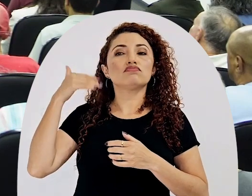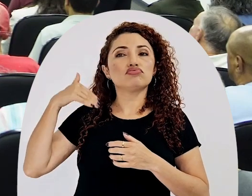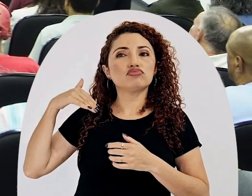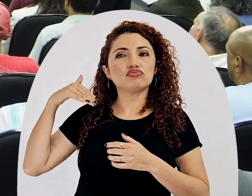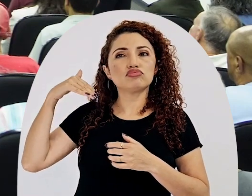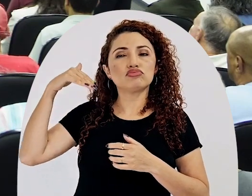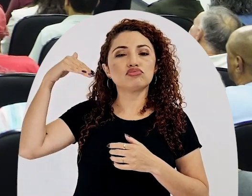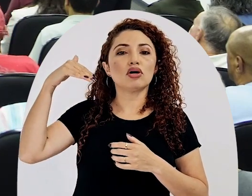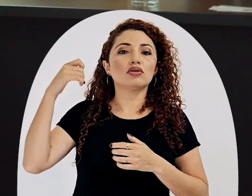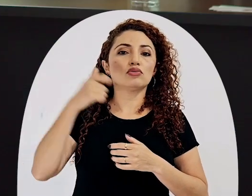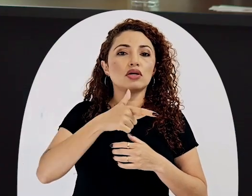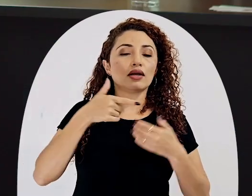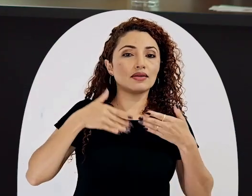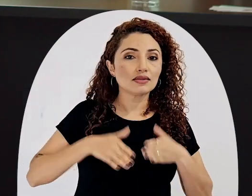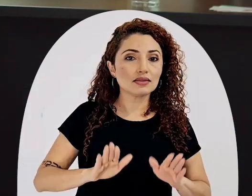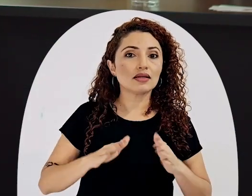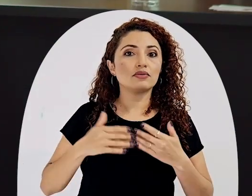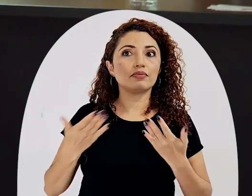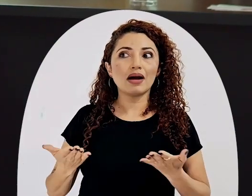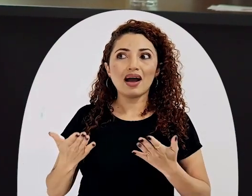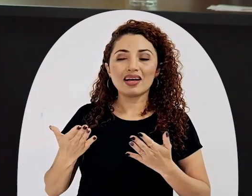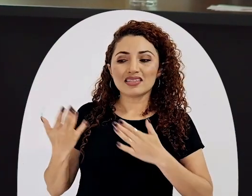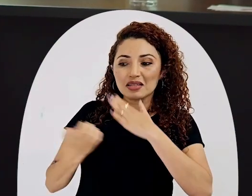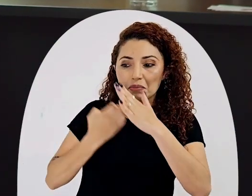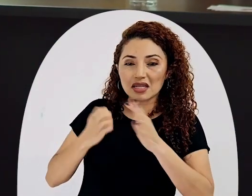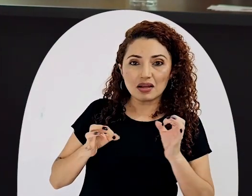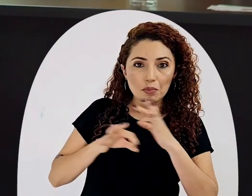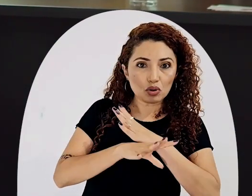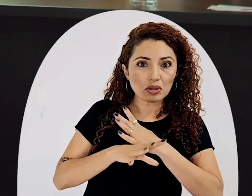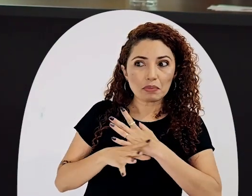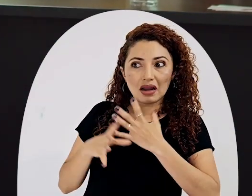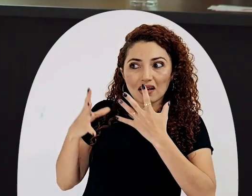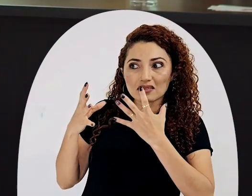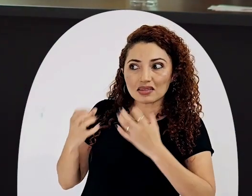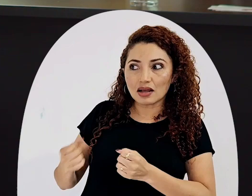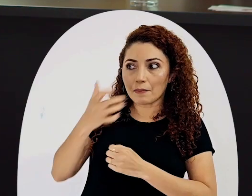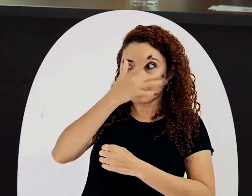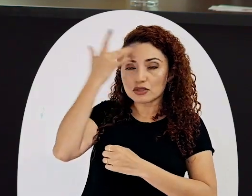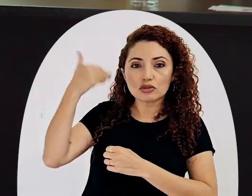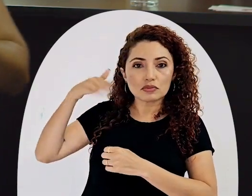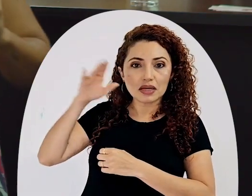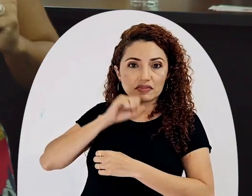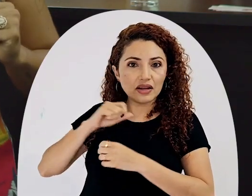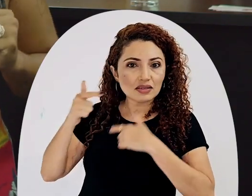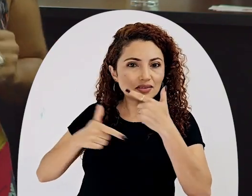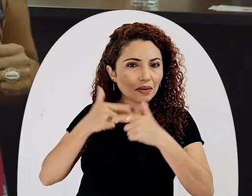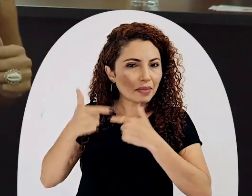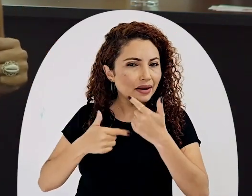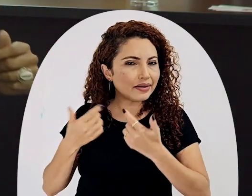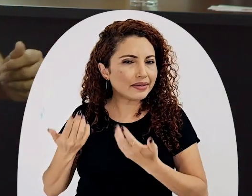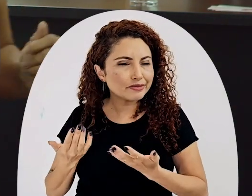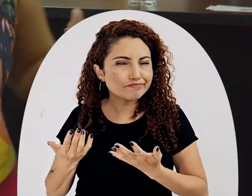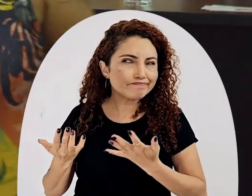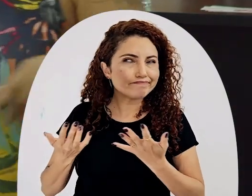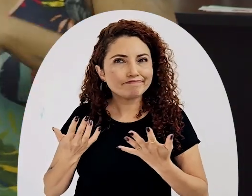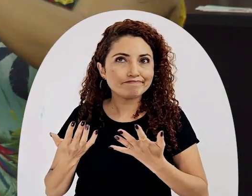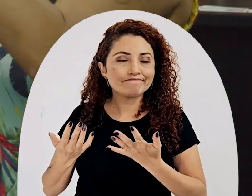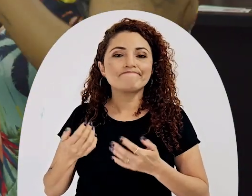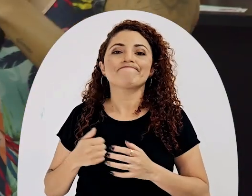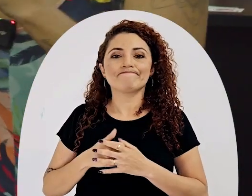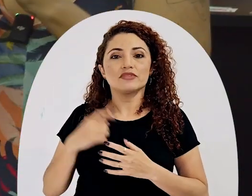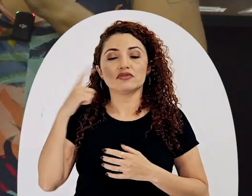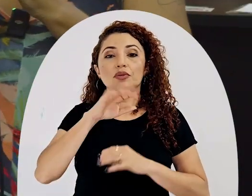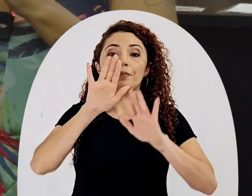longevas trabalhando. Então, é só um ponto de reflexão, mas para a gente voltar lá no exercício da nossa festa. E aí,